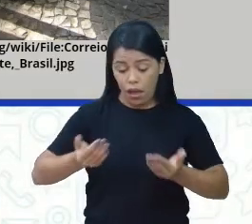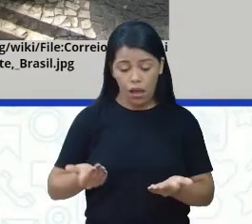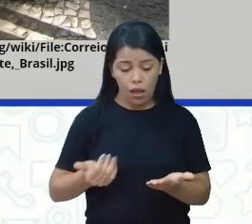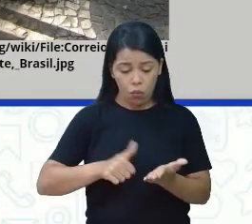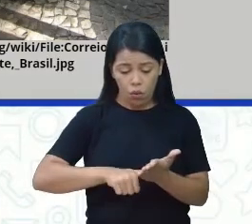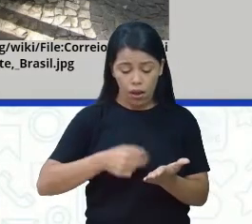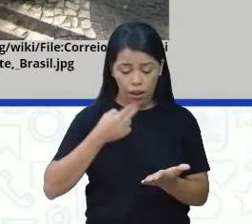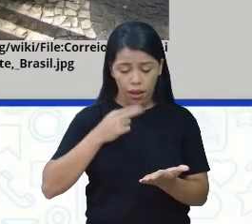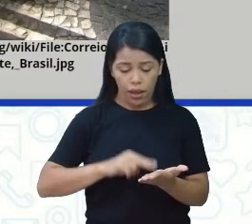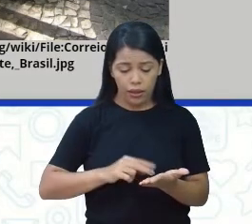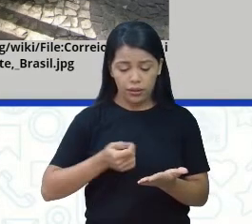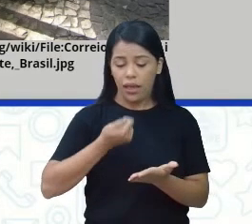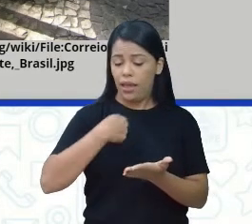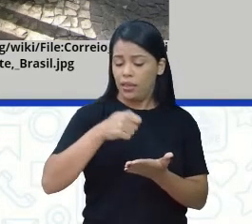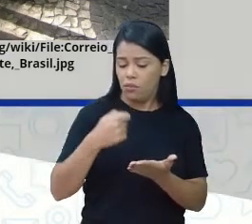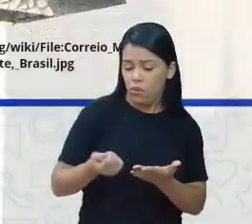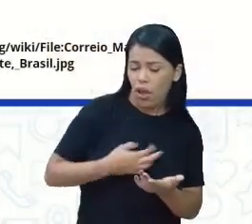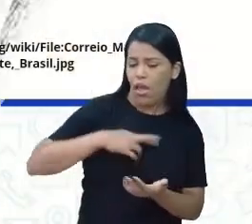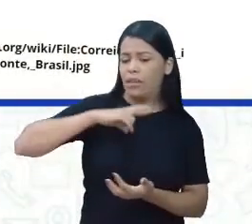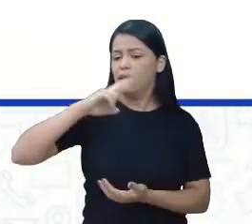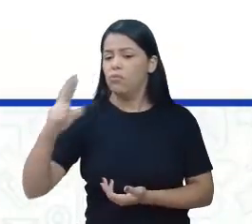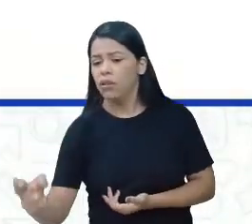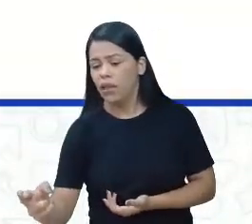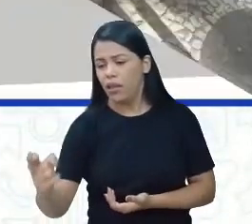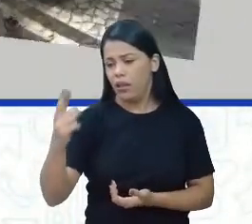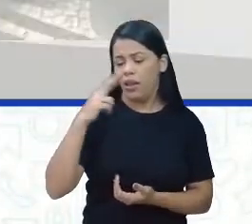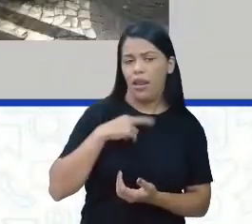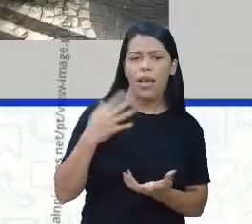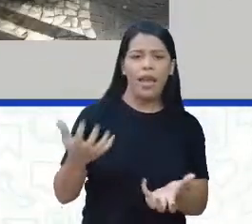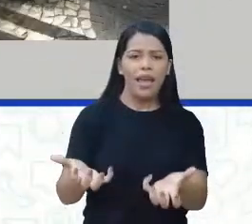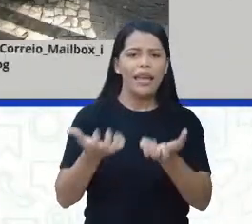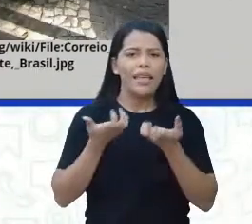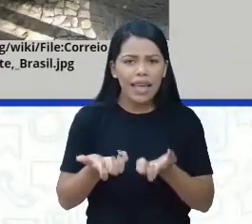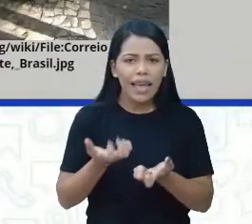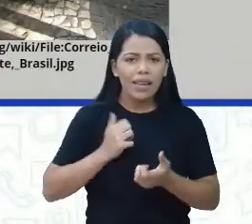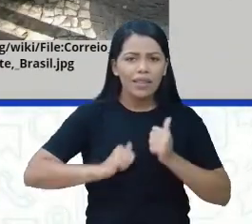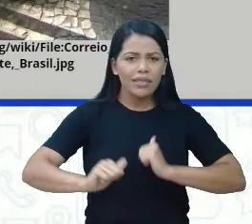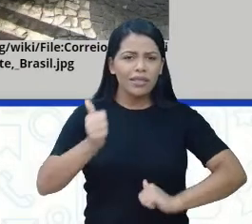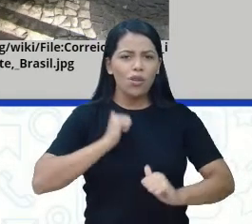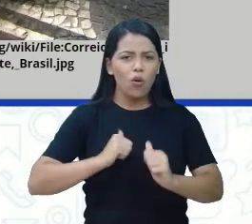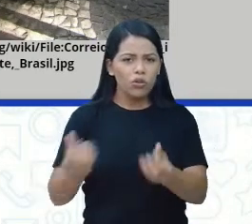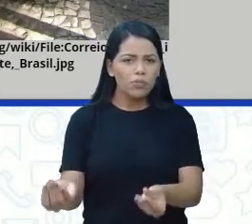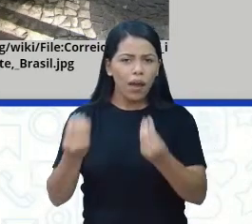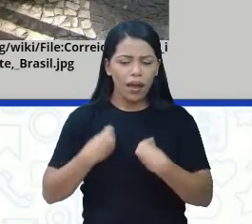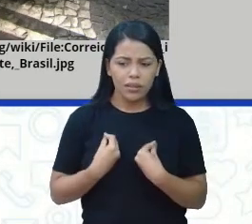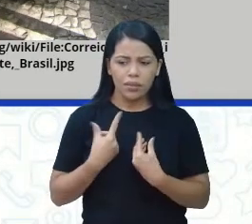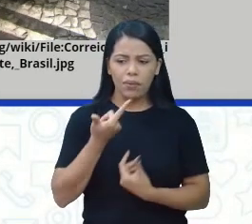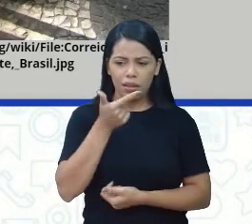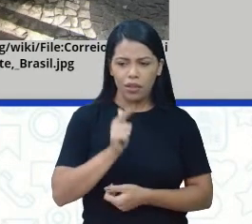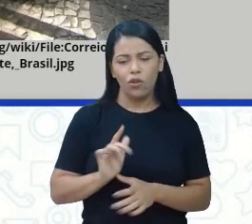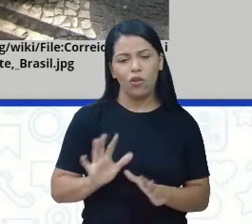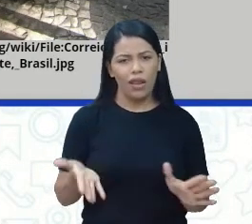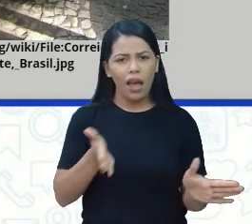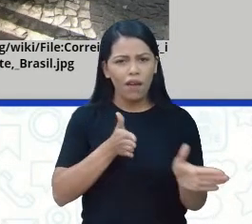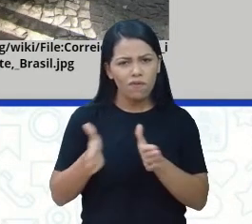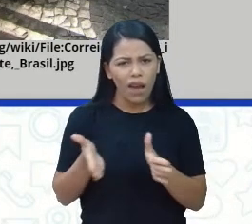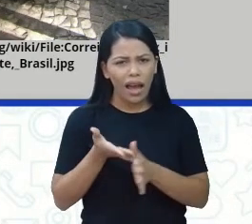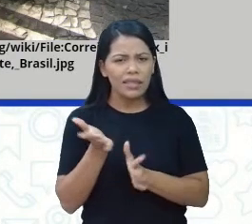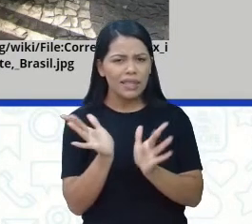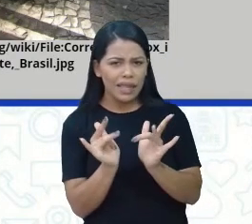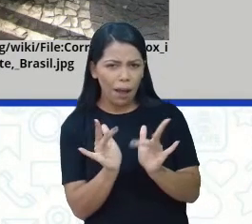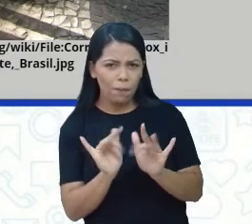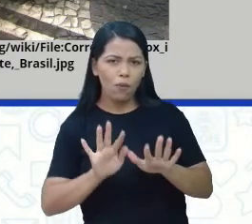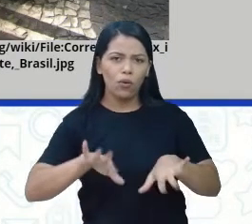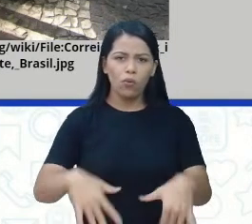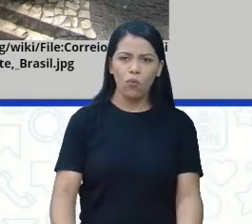Aí escrevia, respondia, doido para receber a resposta. Eu já estava paquerando, né? Aquela fase de paquera, de namoro. Sim. E aí você mandava uma carta,